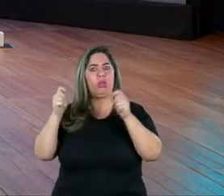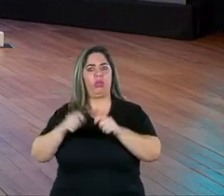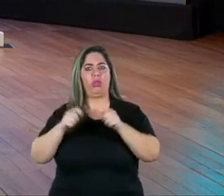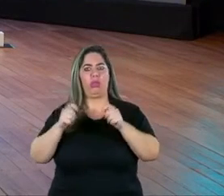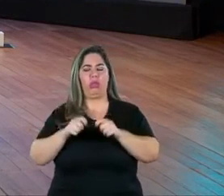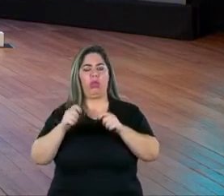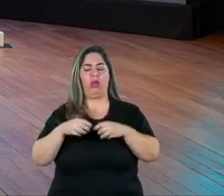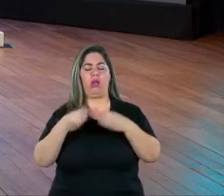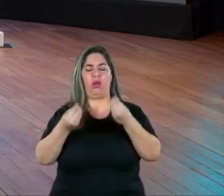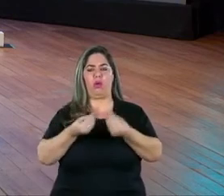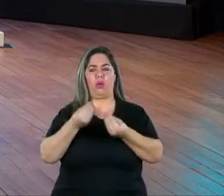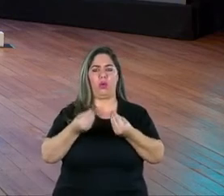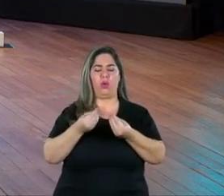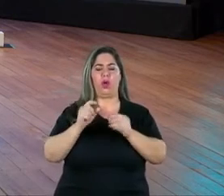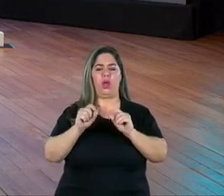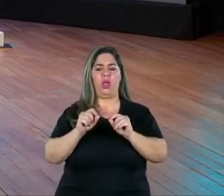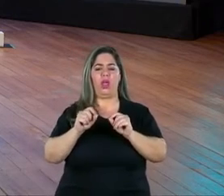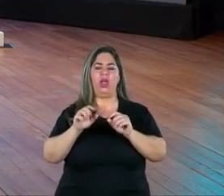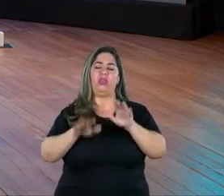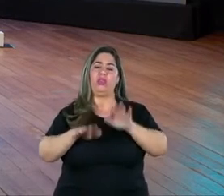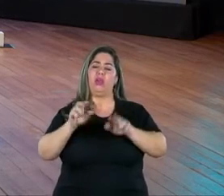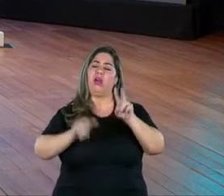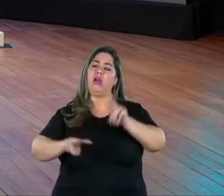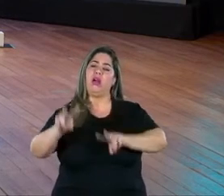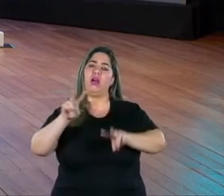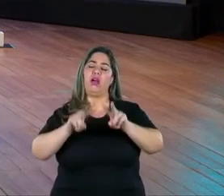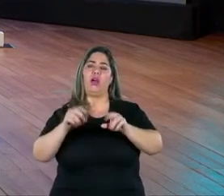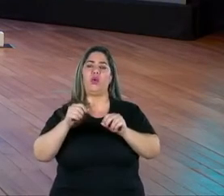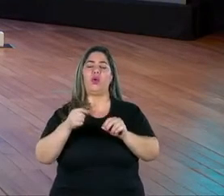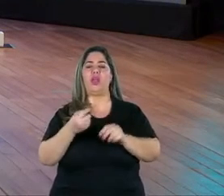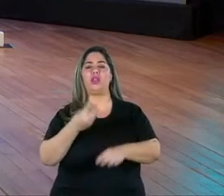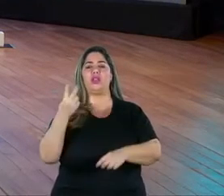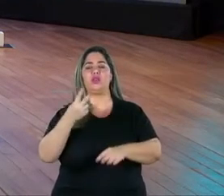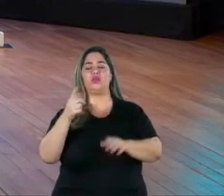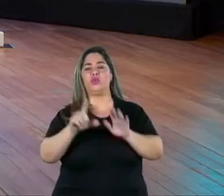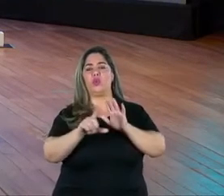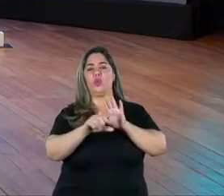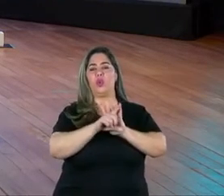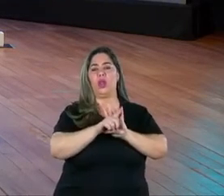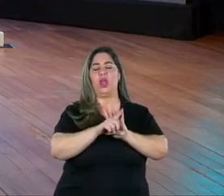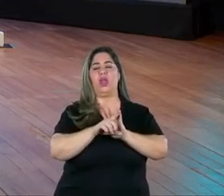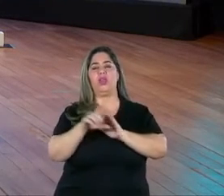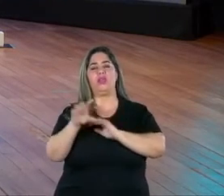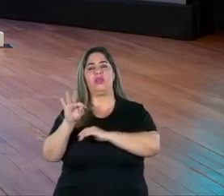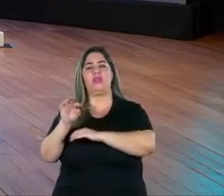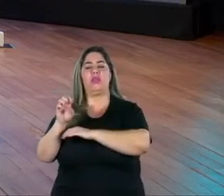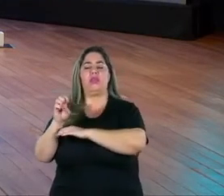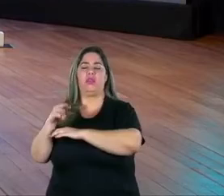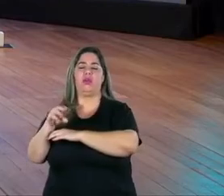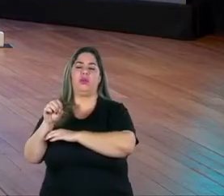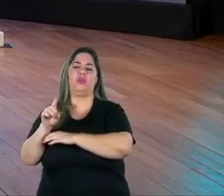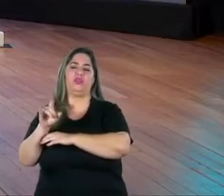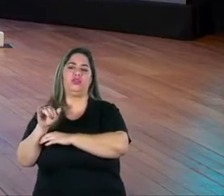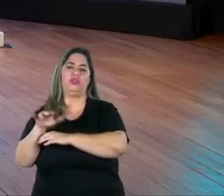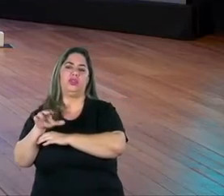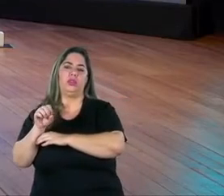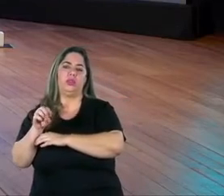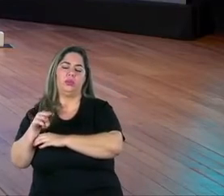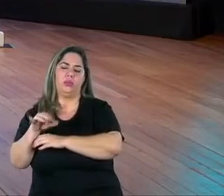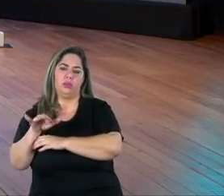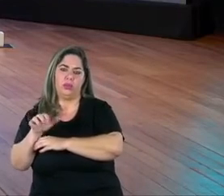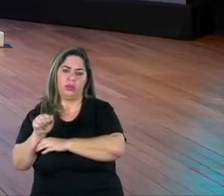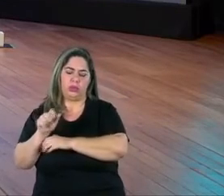complexidade alicerçam-se, sobretudo, na análise física da segunda lei da termodinâmica e da teoria do holograma. A análise dessas